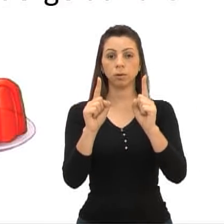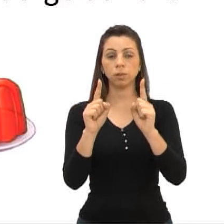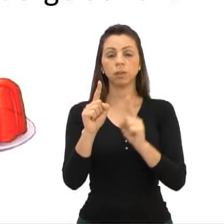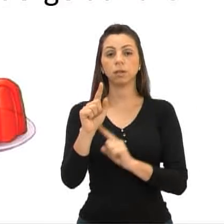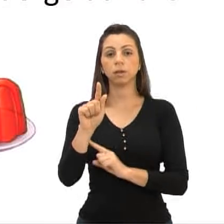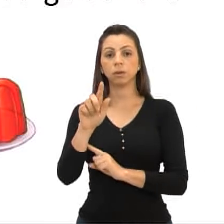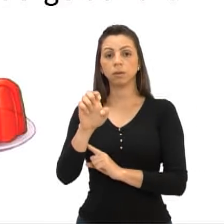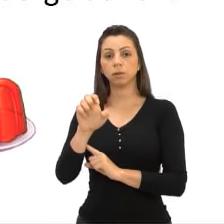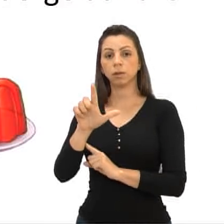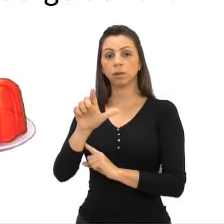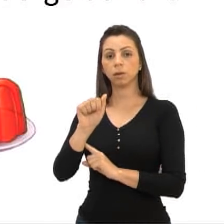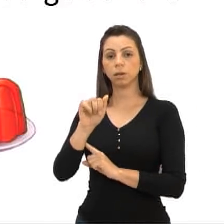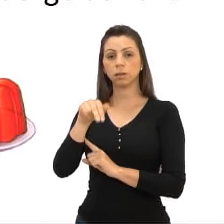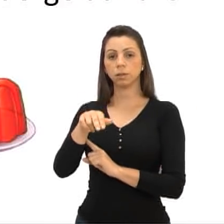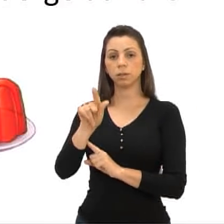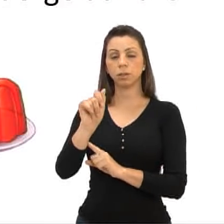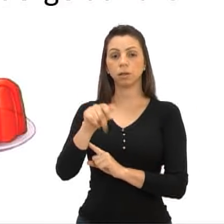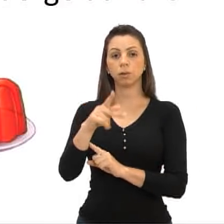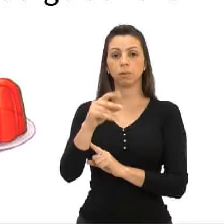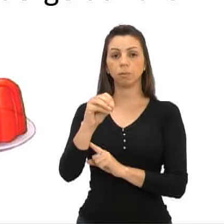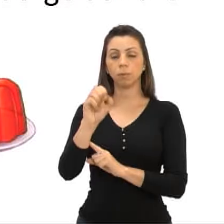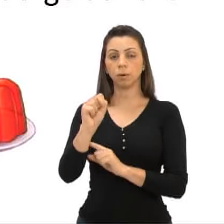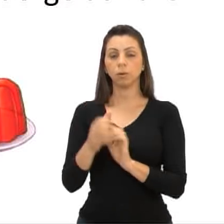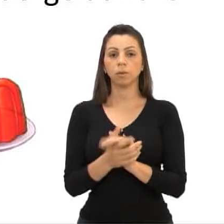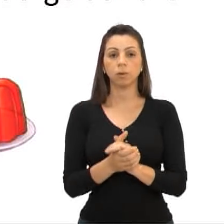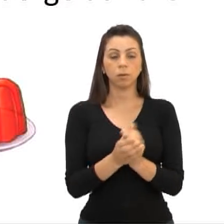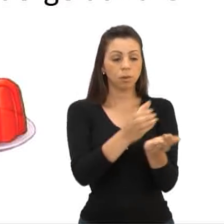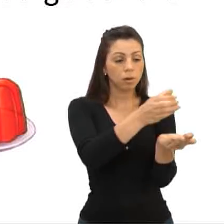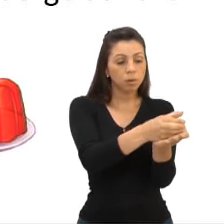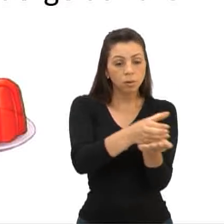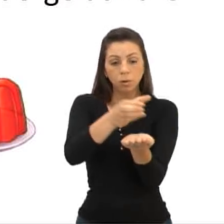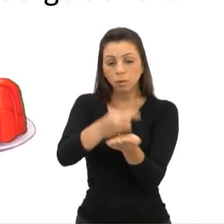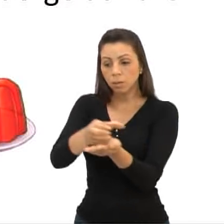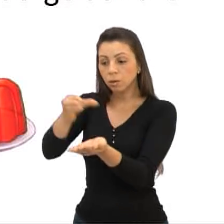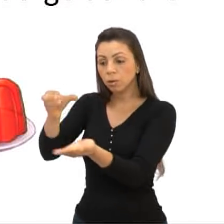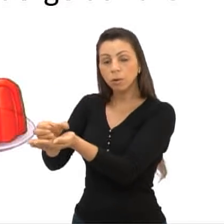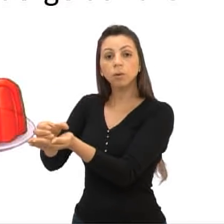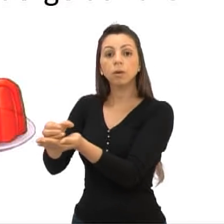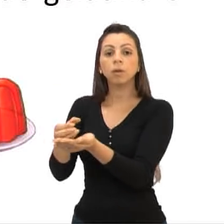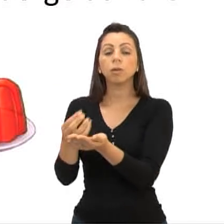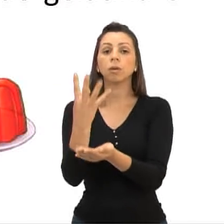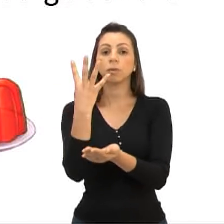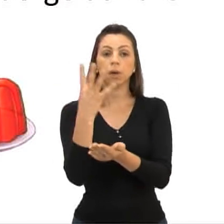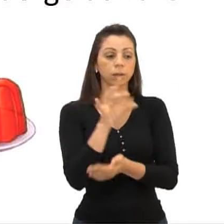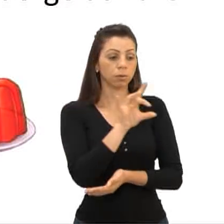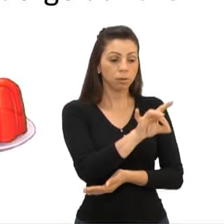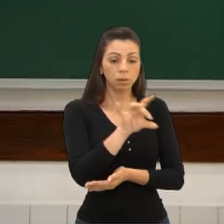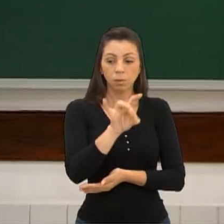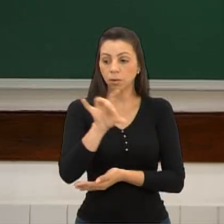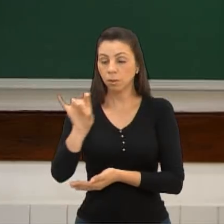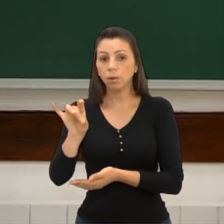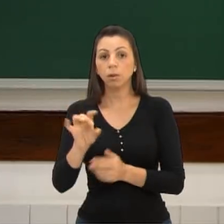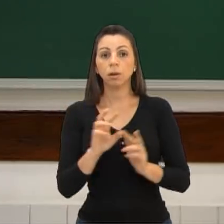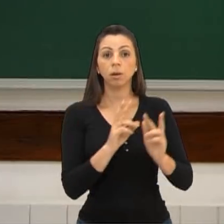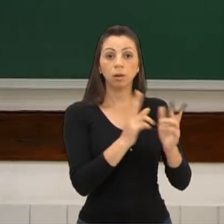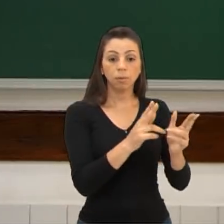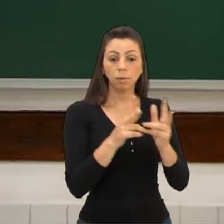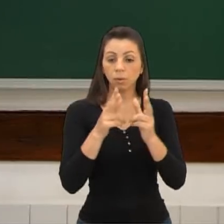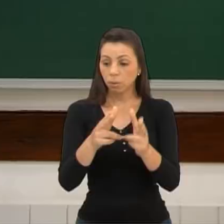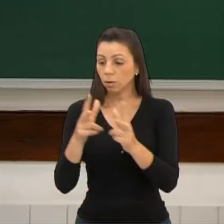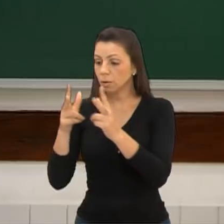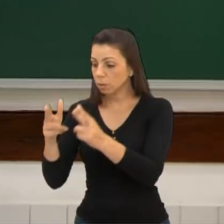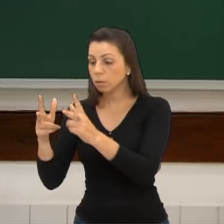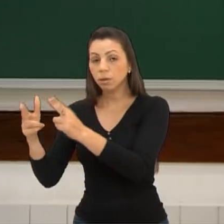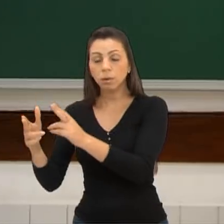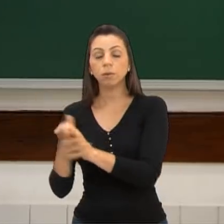e obtém quatro porções iguais. Até uma dica. Veja nas caixinhas de gelatina, se